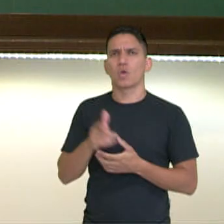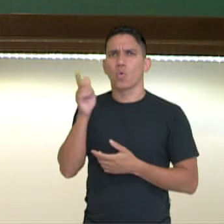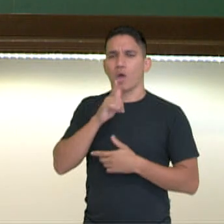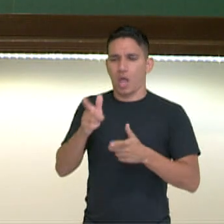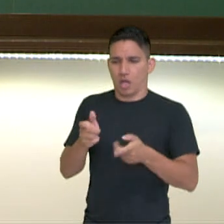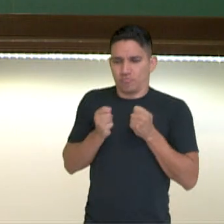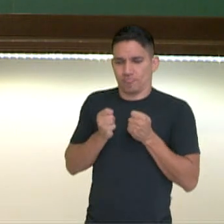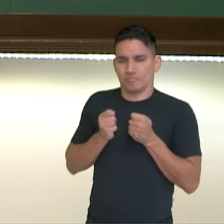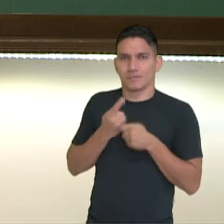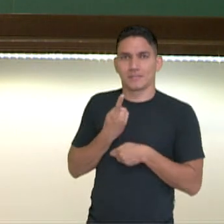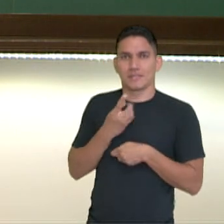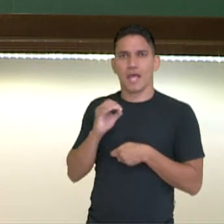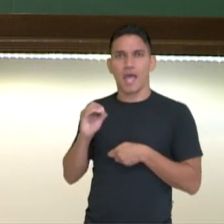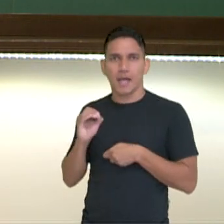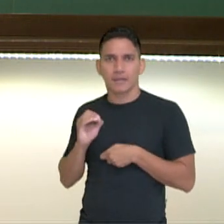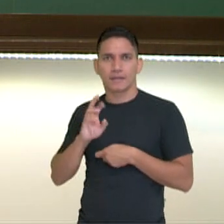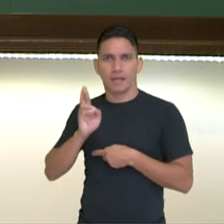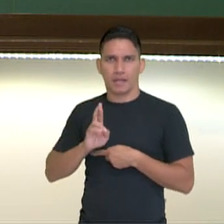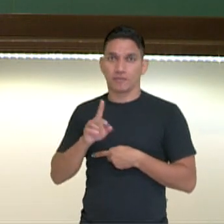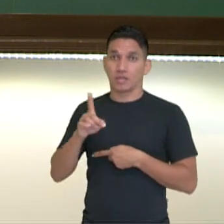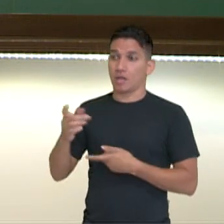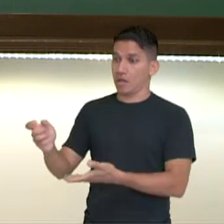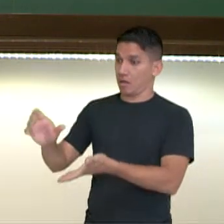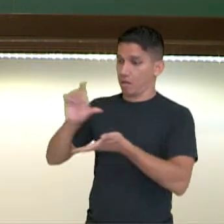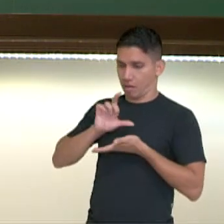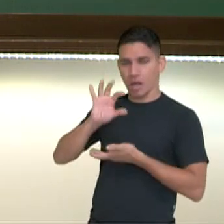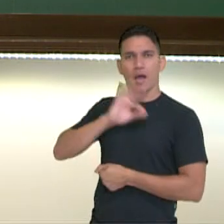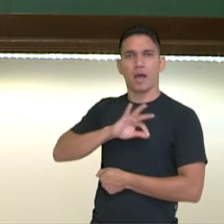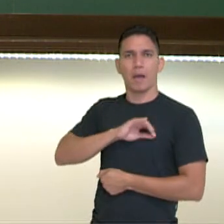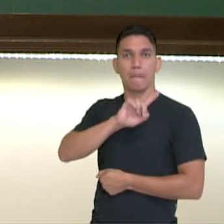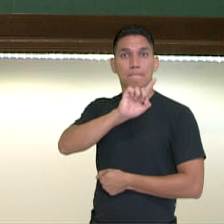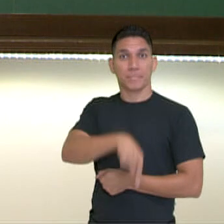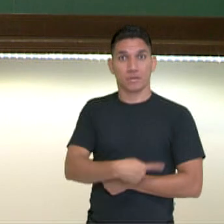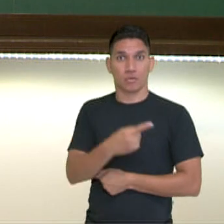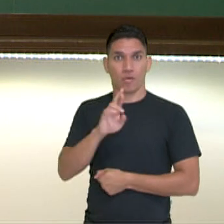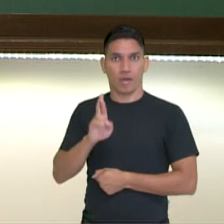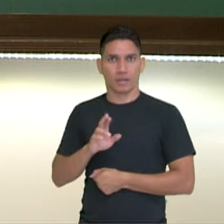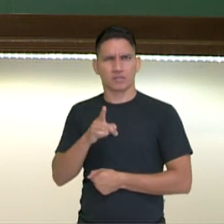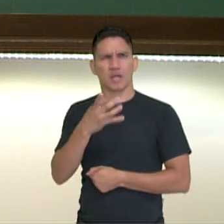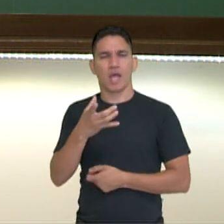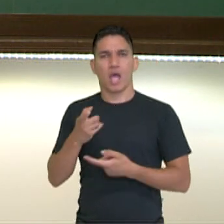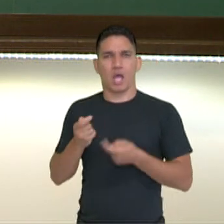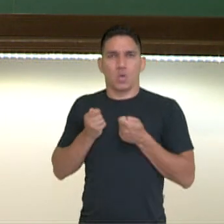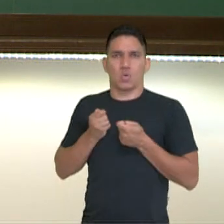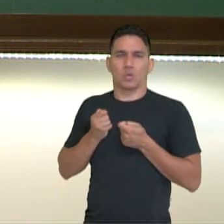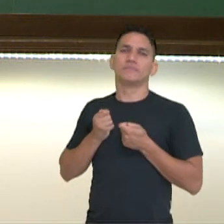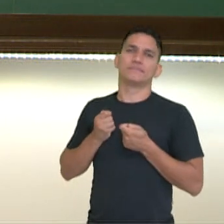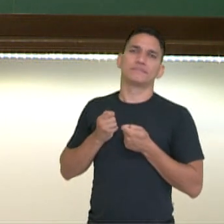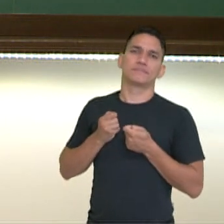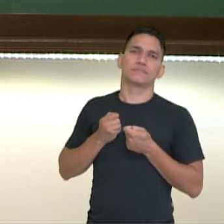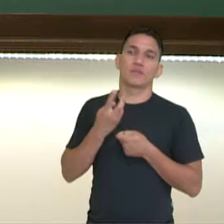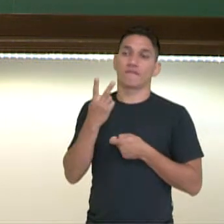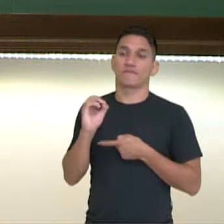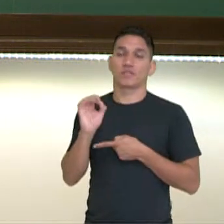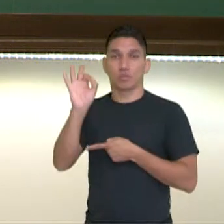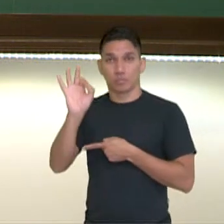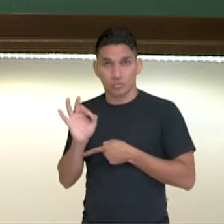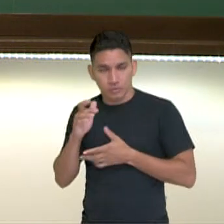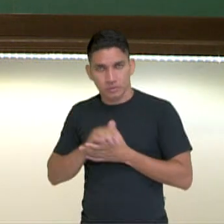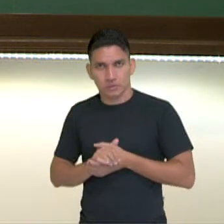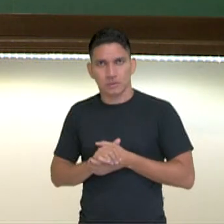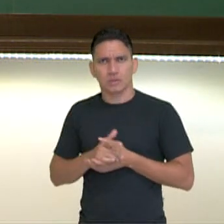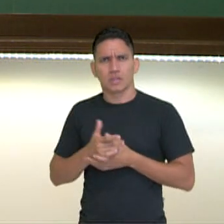economizar R$100, você ganha R$1.000, você quer economizar 20%, corresponderia ao quê? A